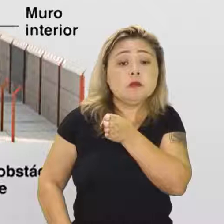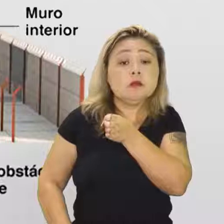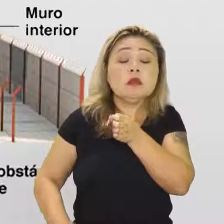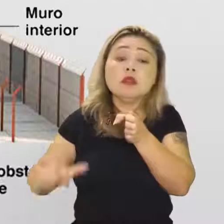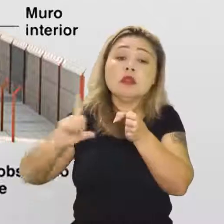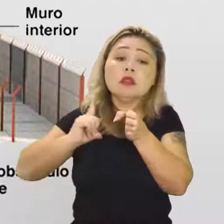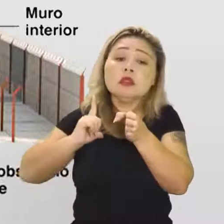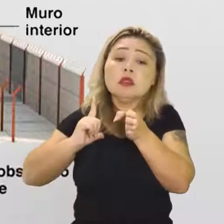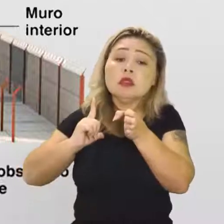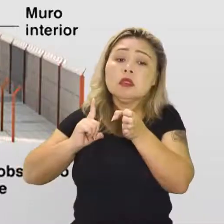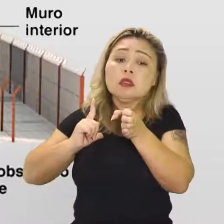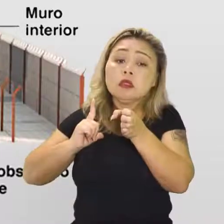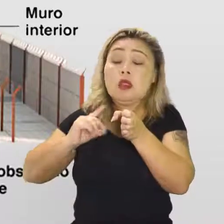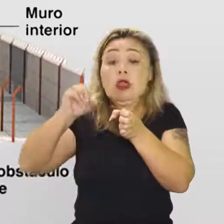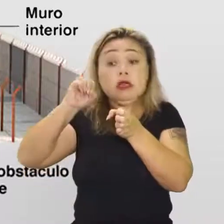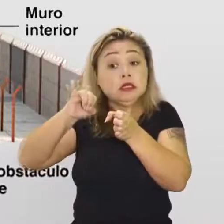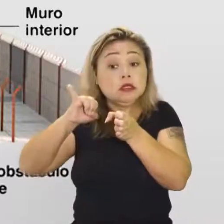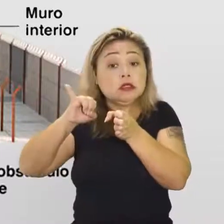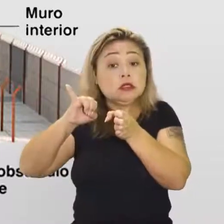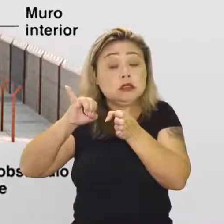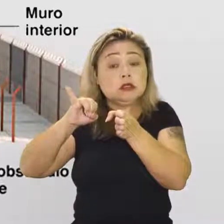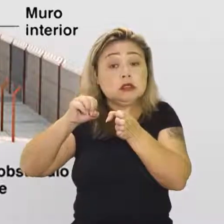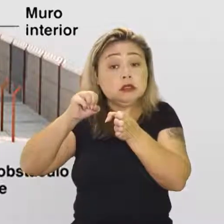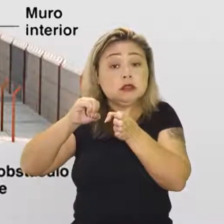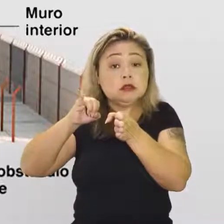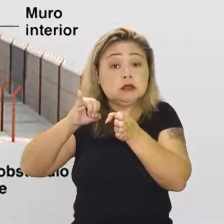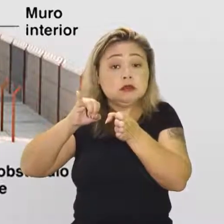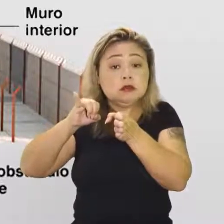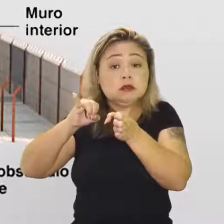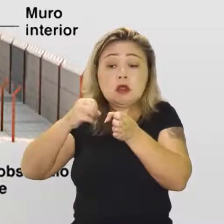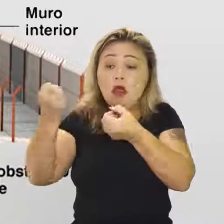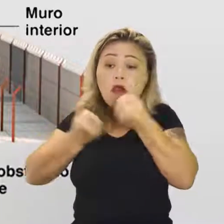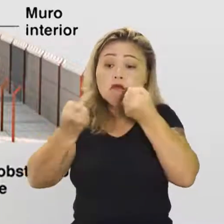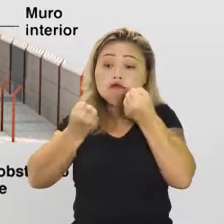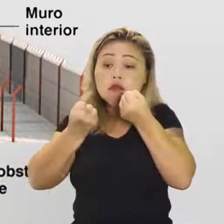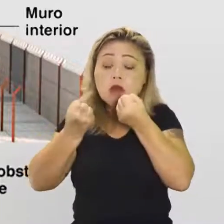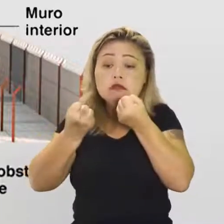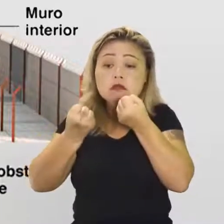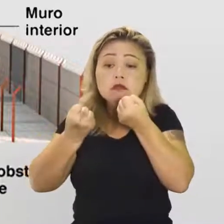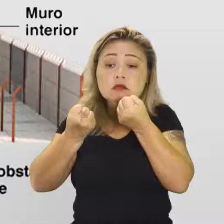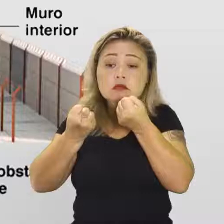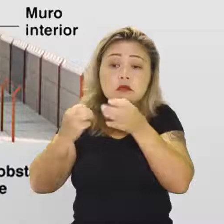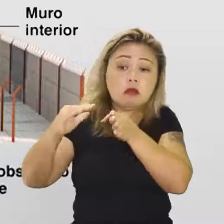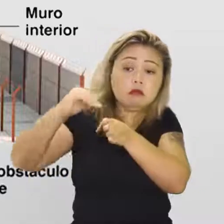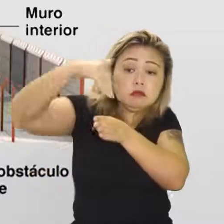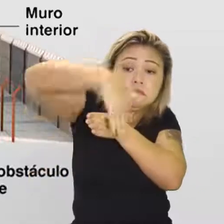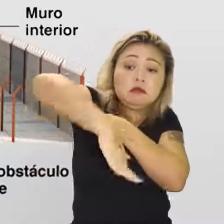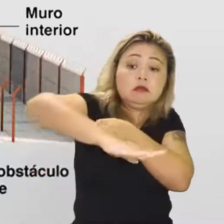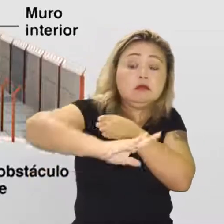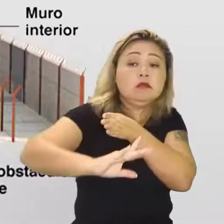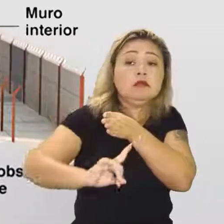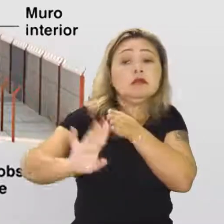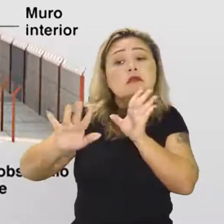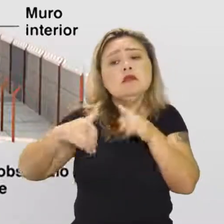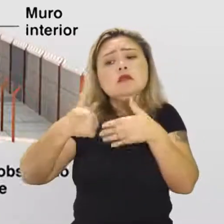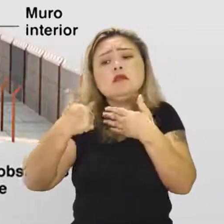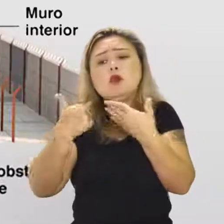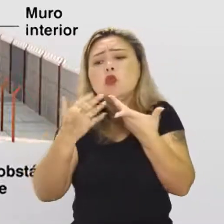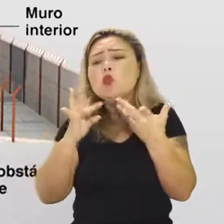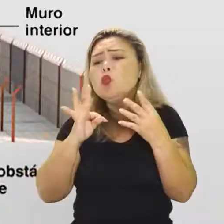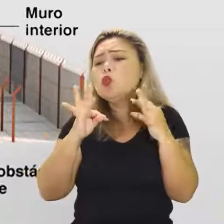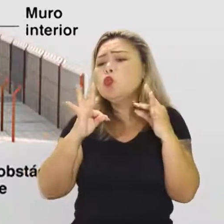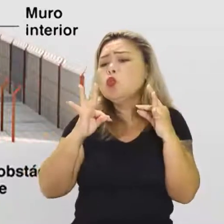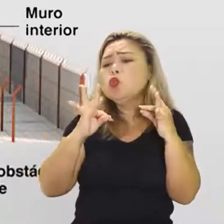Nós temos todo aqui, ó, esse força aqui, ó, para os veículos não ultrapassarem. Então tem